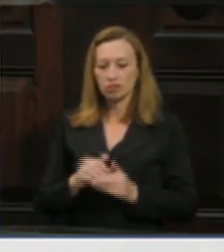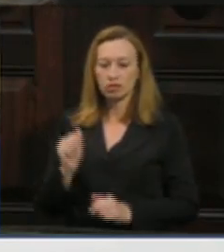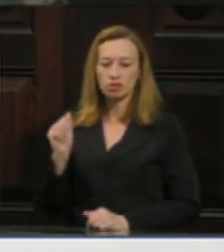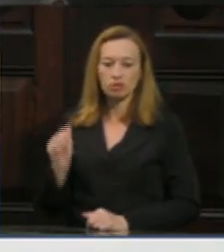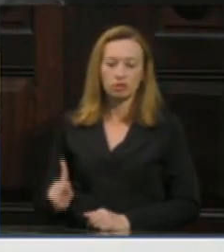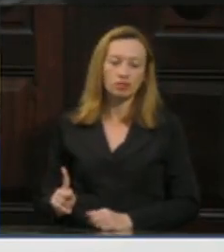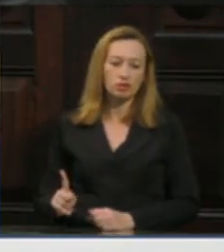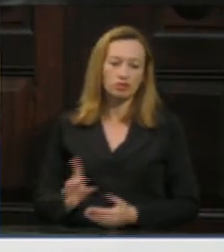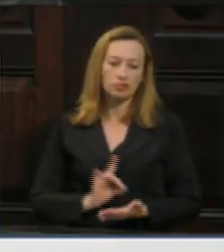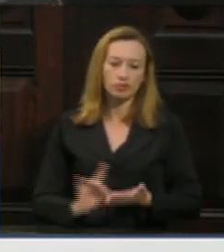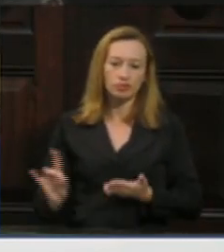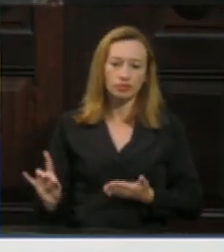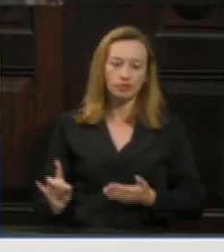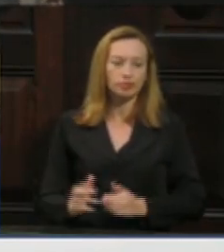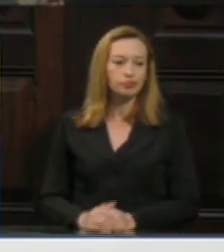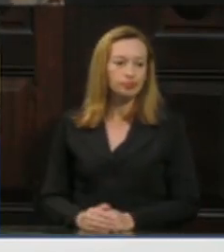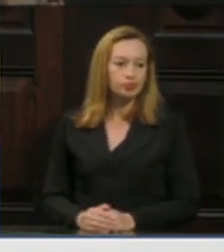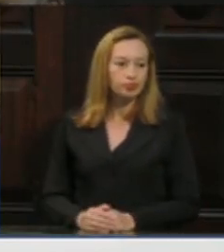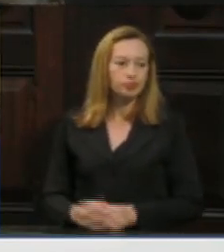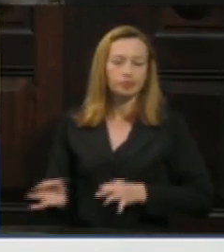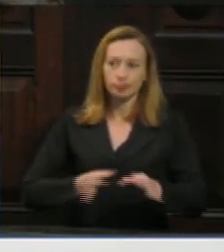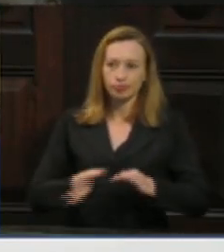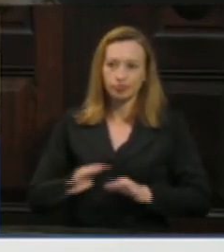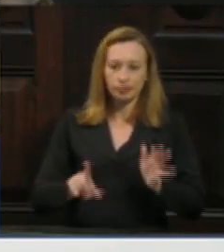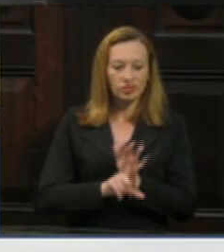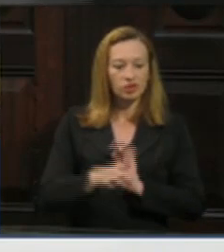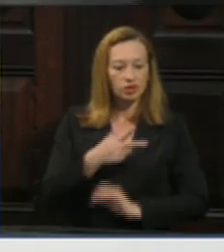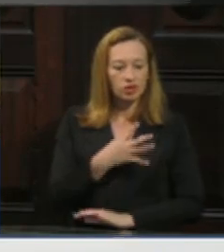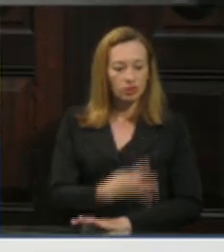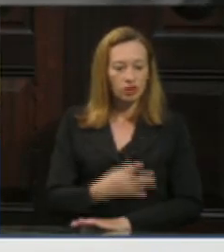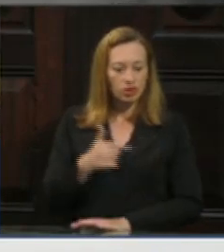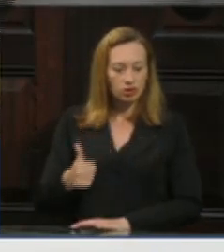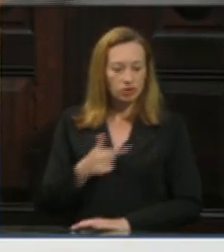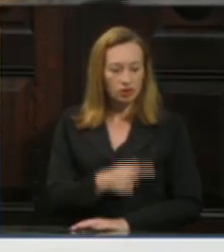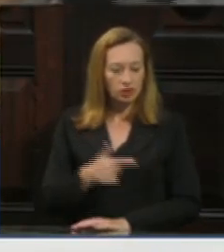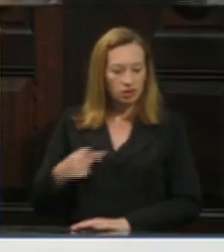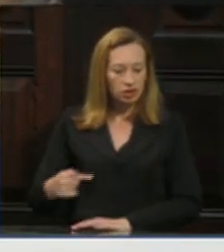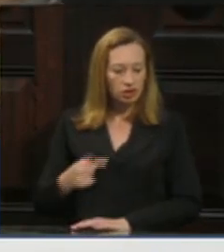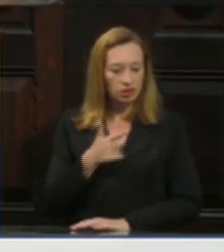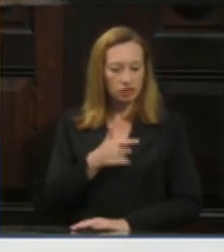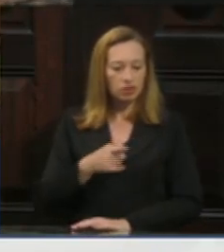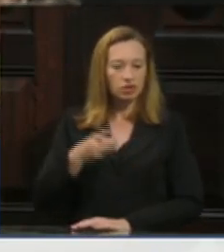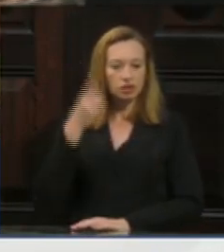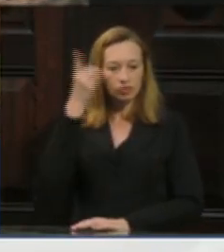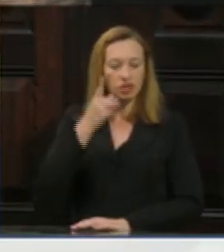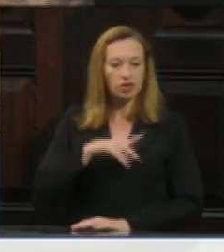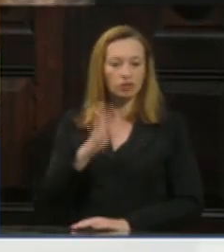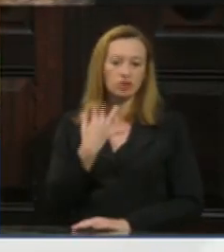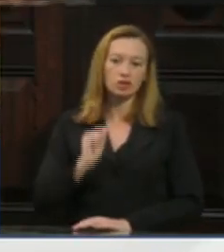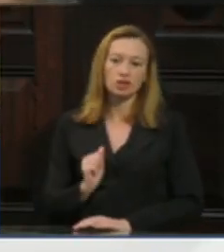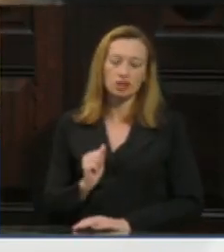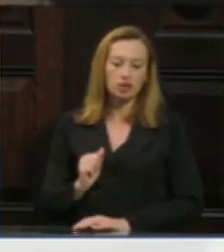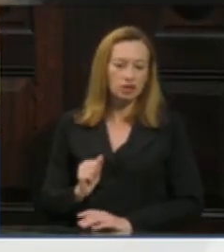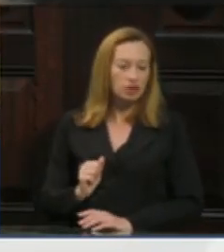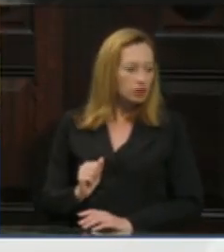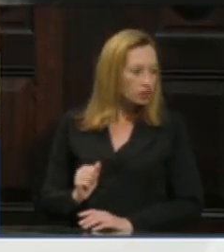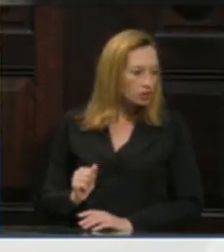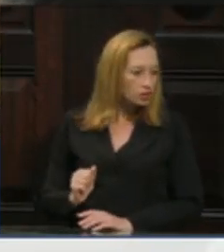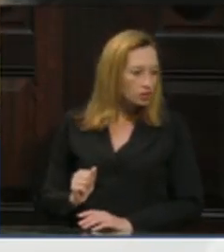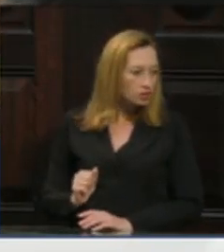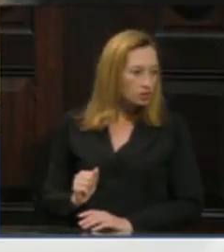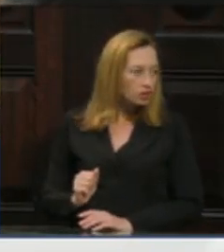Estadual da União Familiar. Em discussão, não havendo quem queira discutir, encerrada a discussão, em votação, os senhores que aprovam nesse como estão, aprovado, vai ao autógrafo. Projeto de